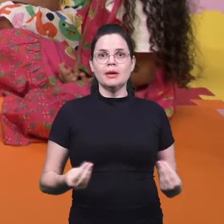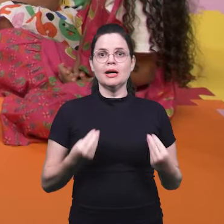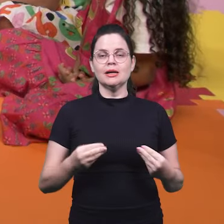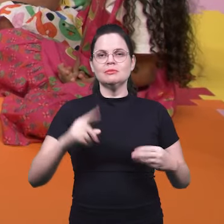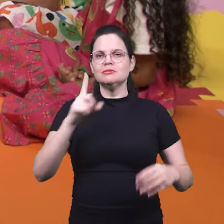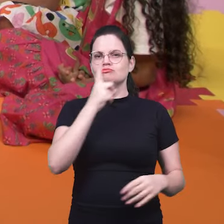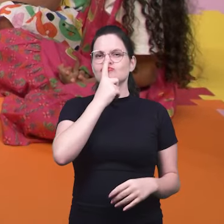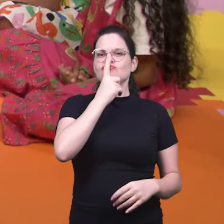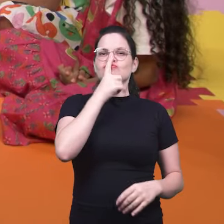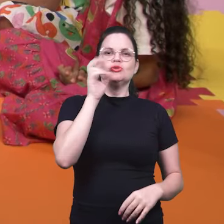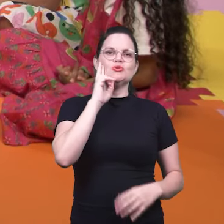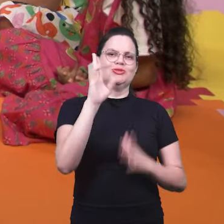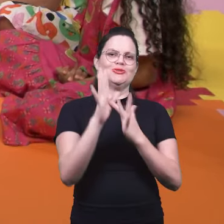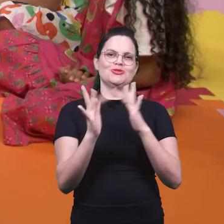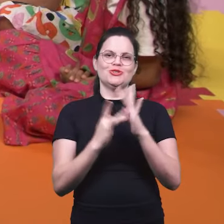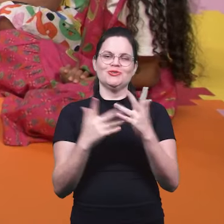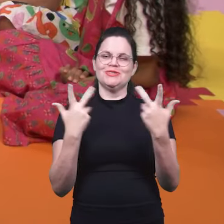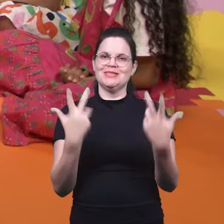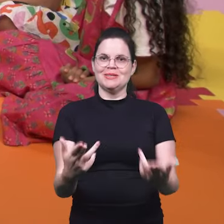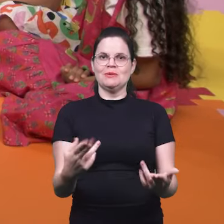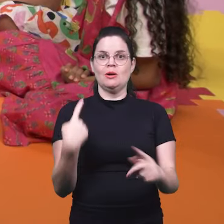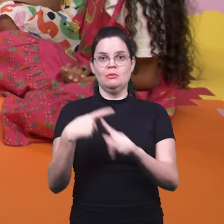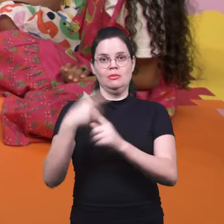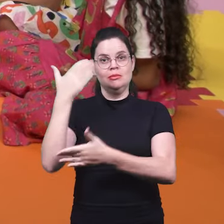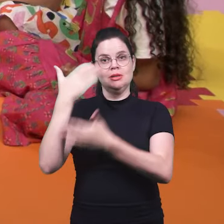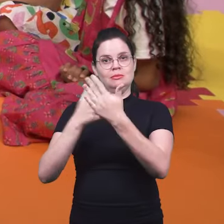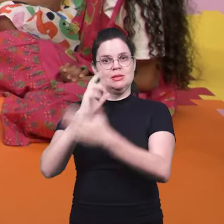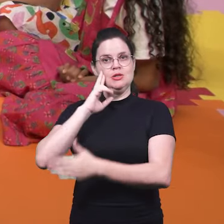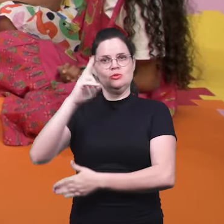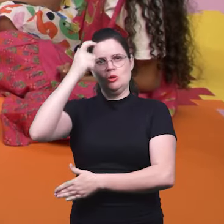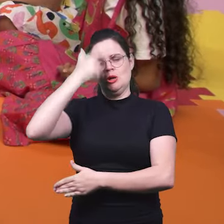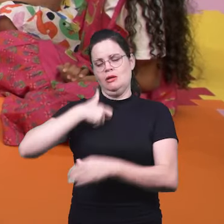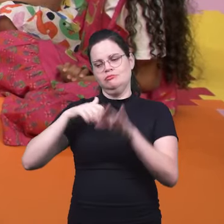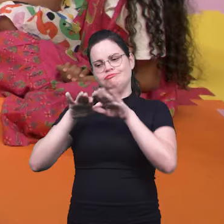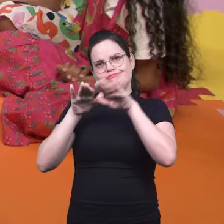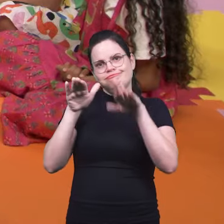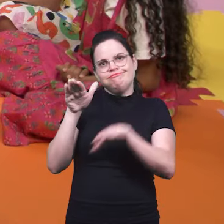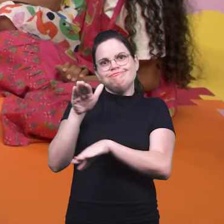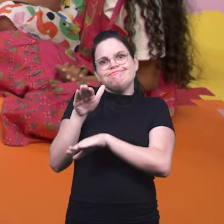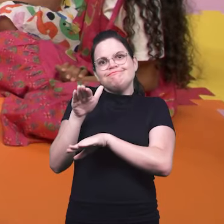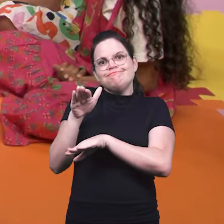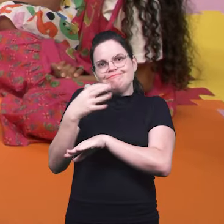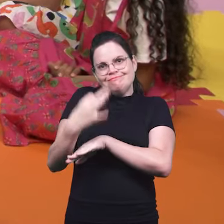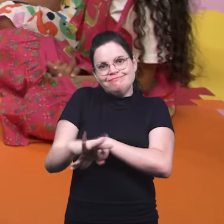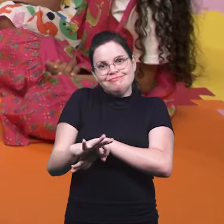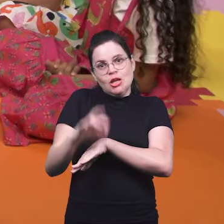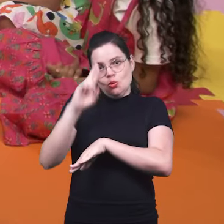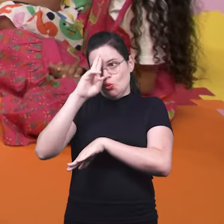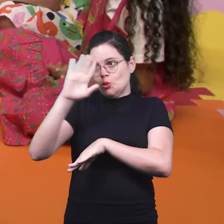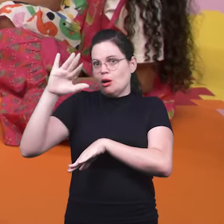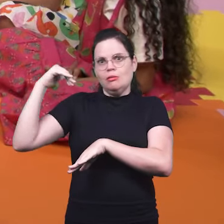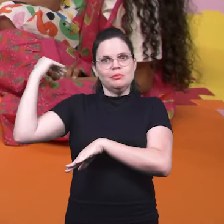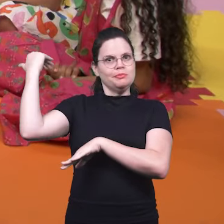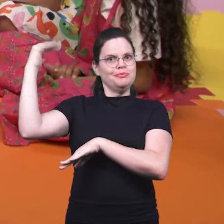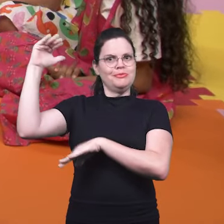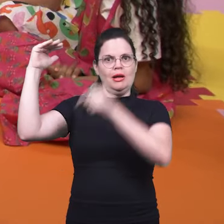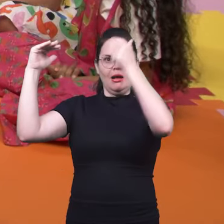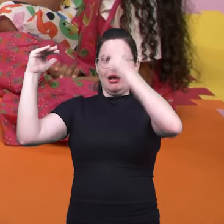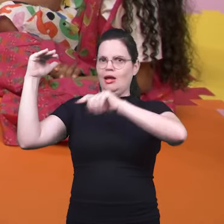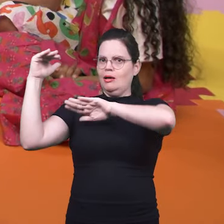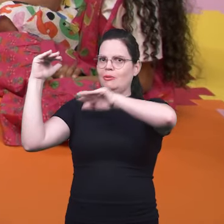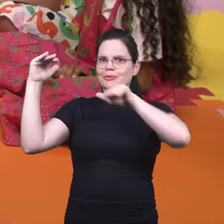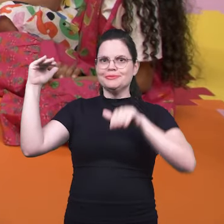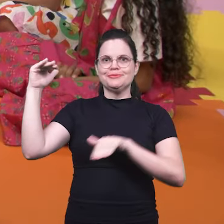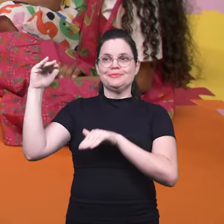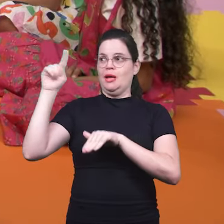Jesus para estar perto do Senhor Jesus porque diante dele nós somos pequenos né O senhor é maior do que todas as